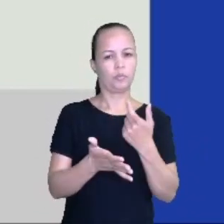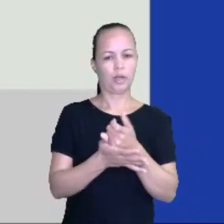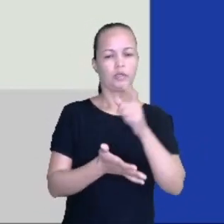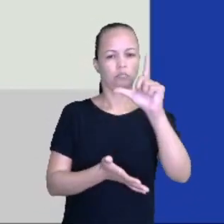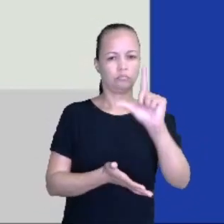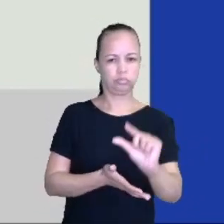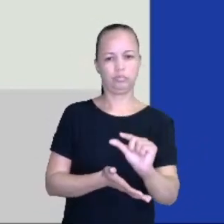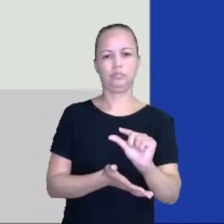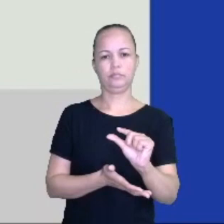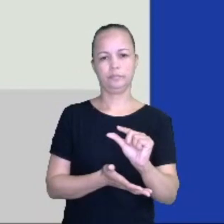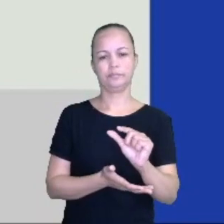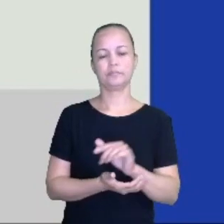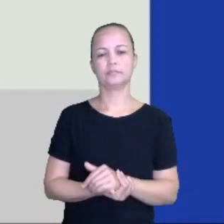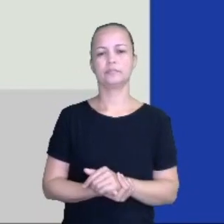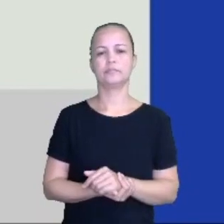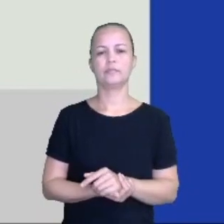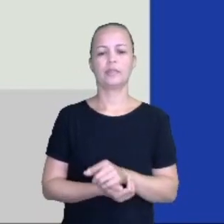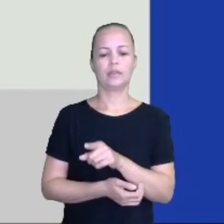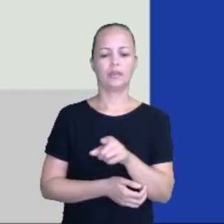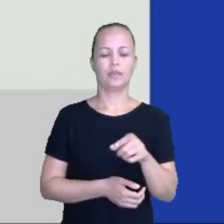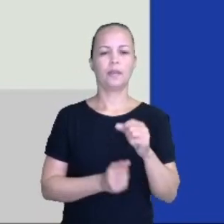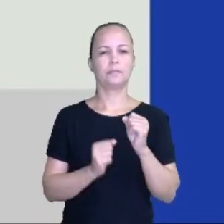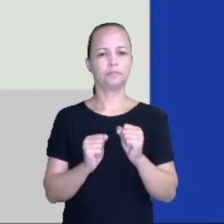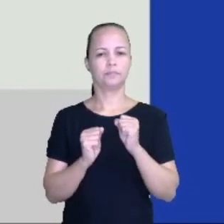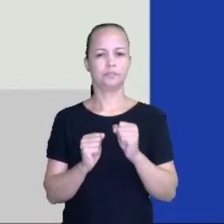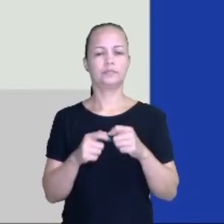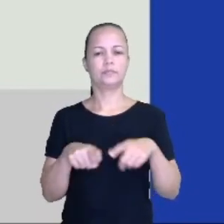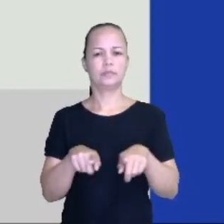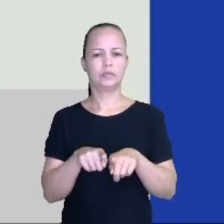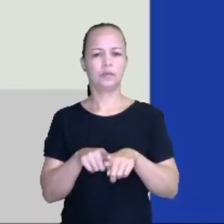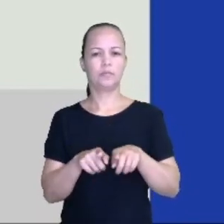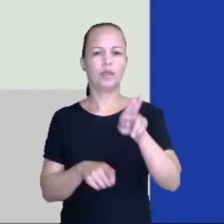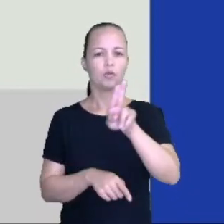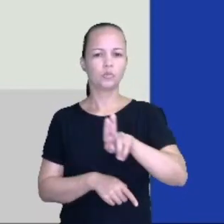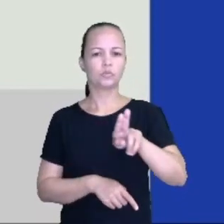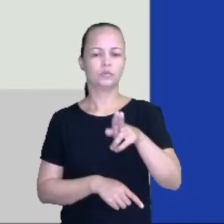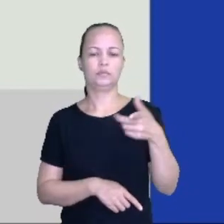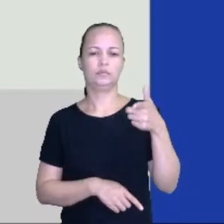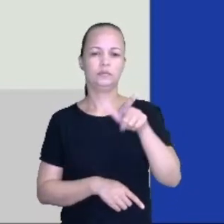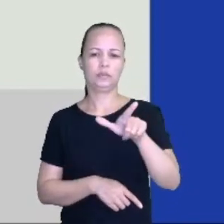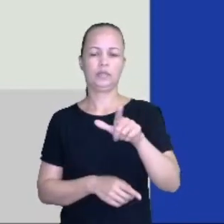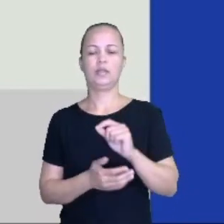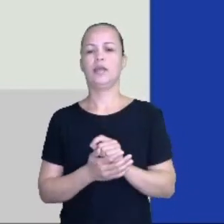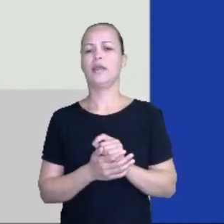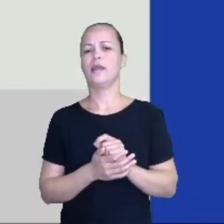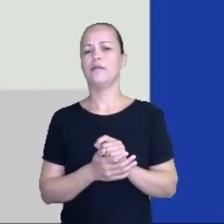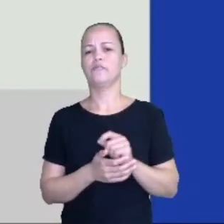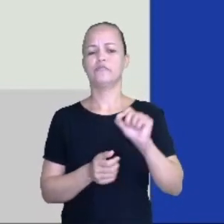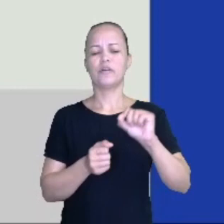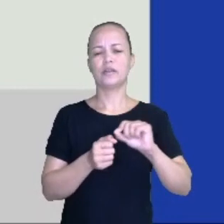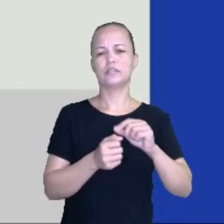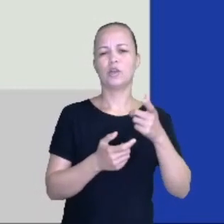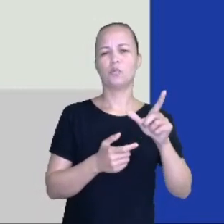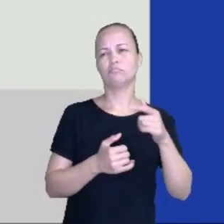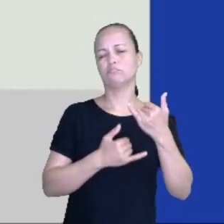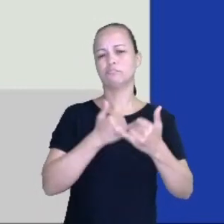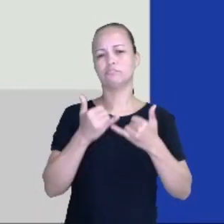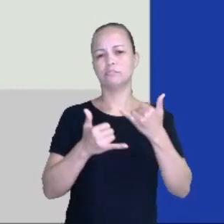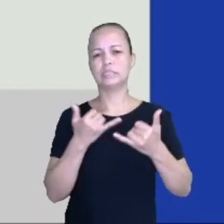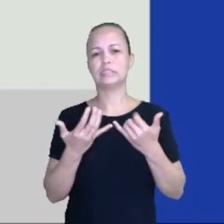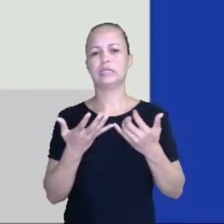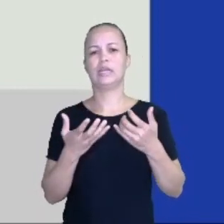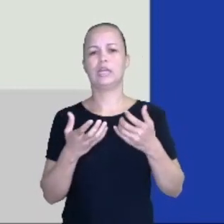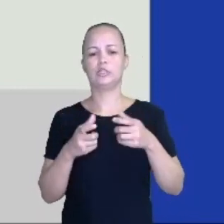coisas. Você pode também reutilizar, pegar aquilo ali que ia para o lixo e fazer uma outra coisa, fazer um brinquedo, fazer